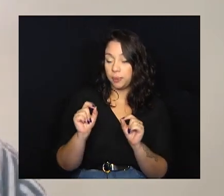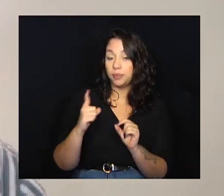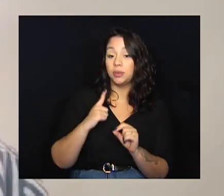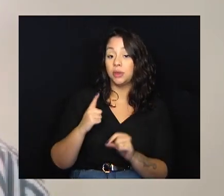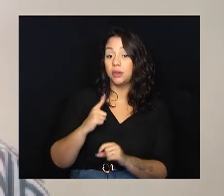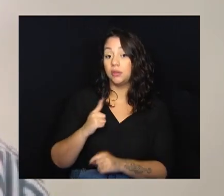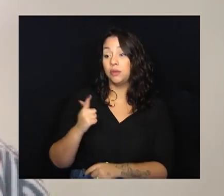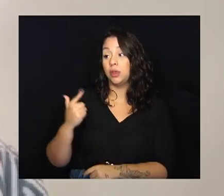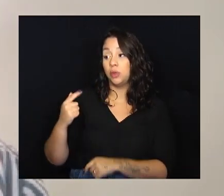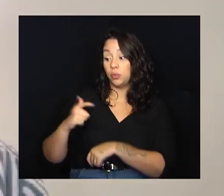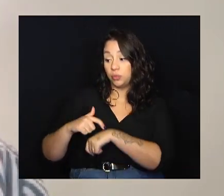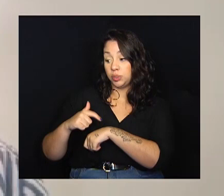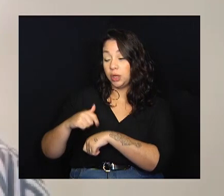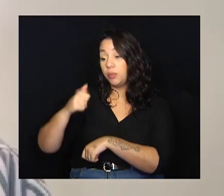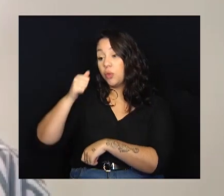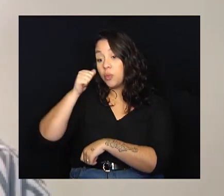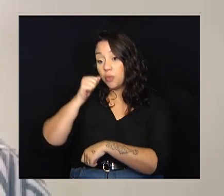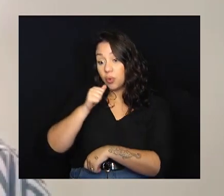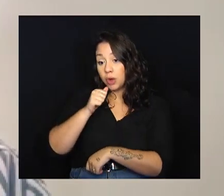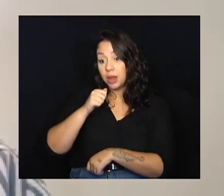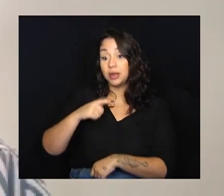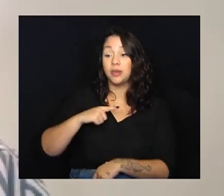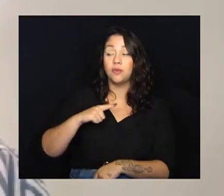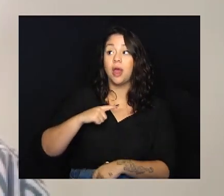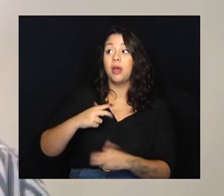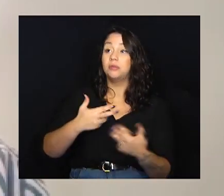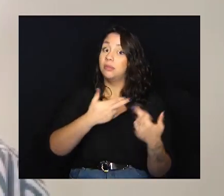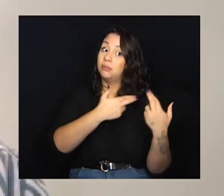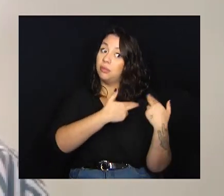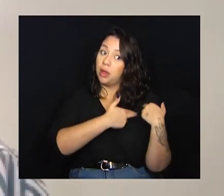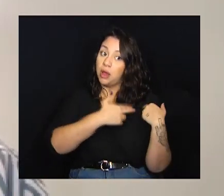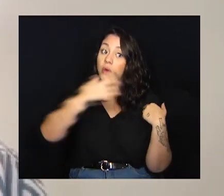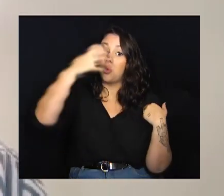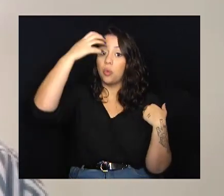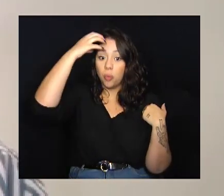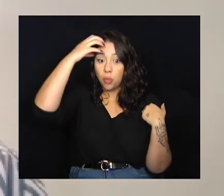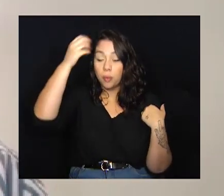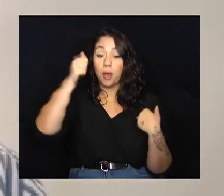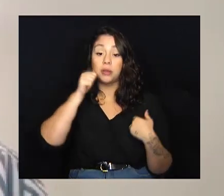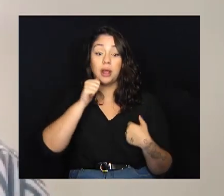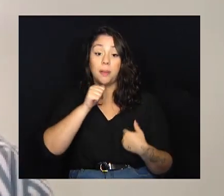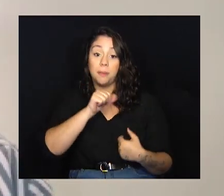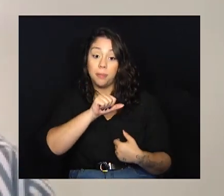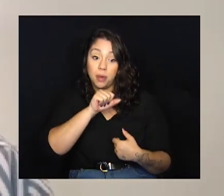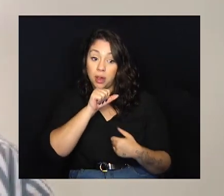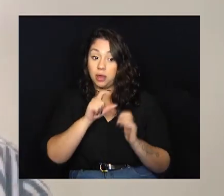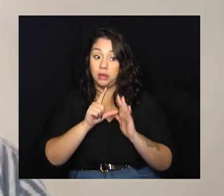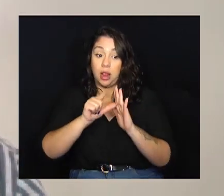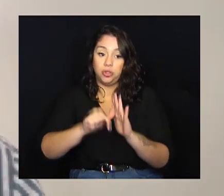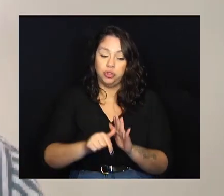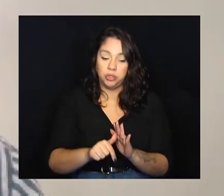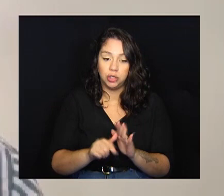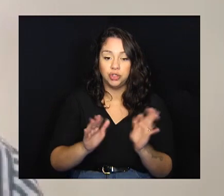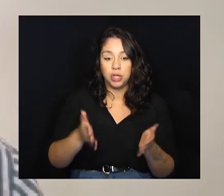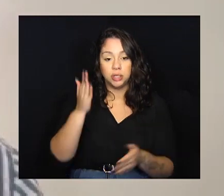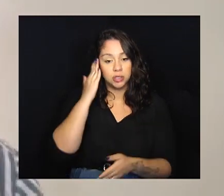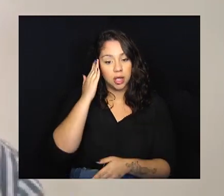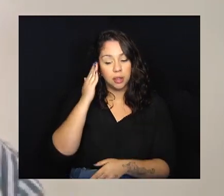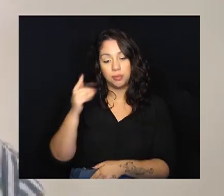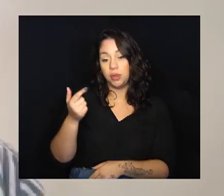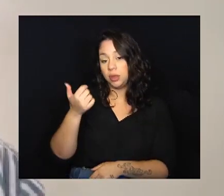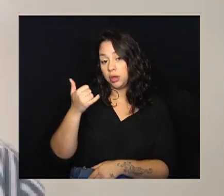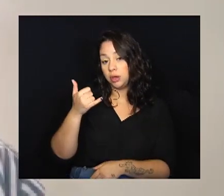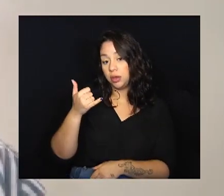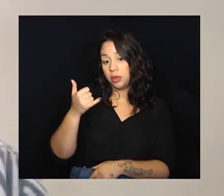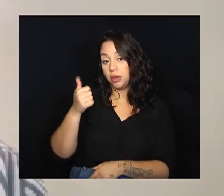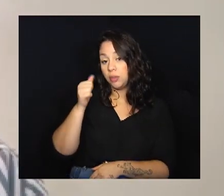mulheres foram carregaram a culpa né da idade materna tardia Então hoje a gente sabe que mulheres a partir de 35